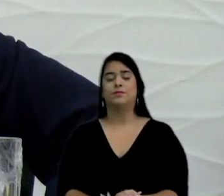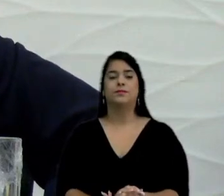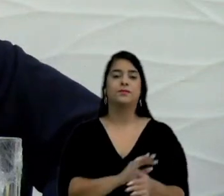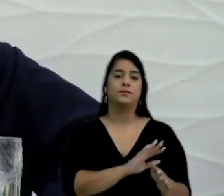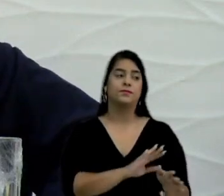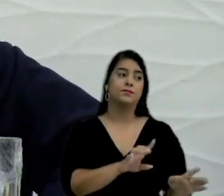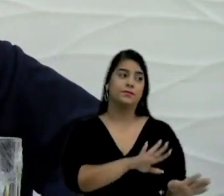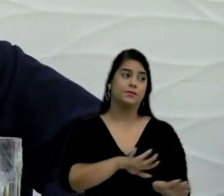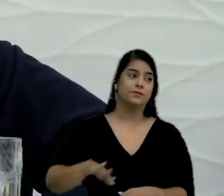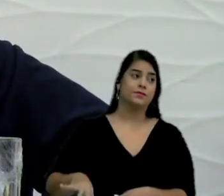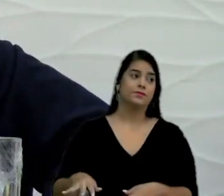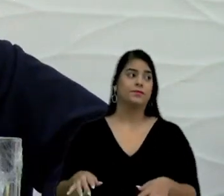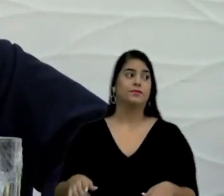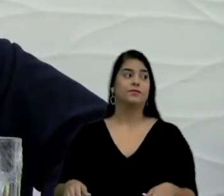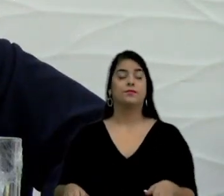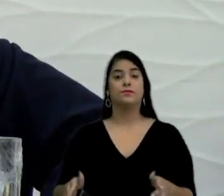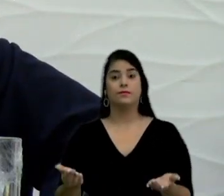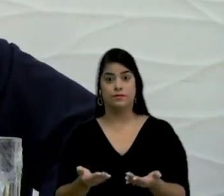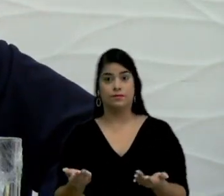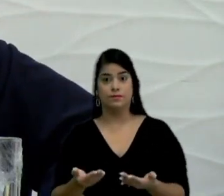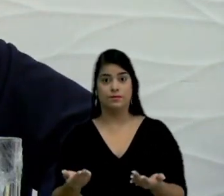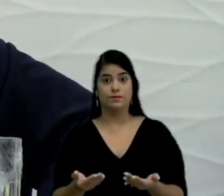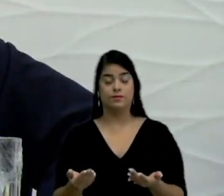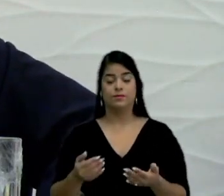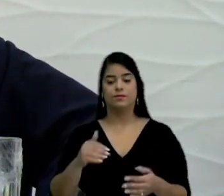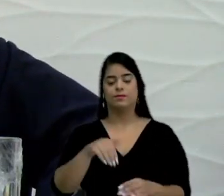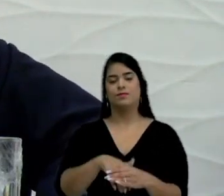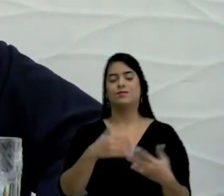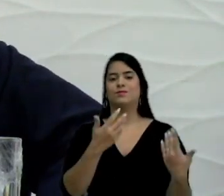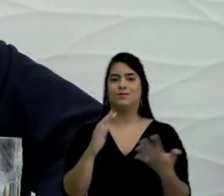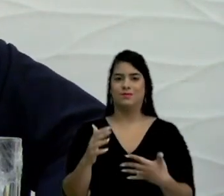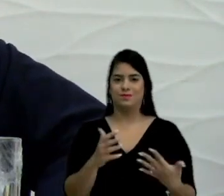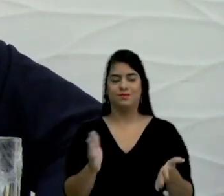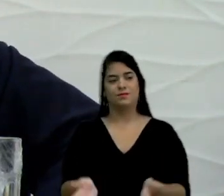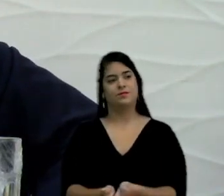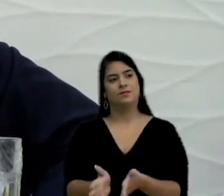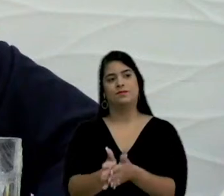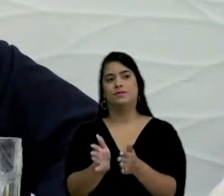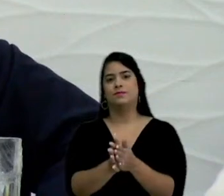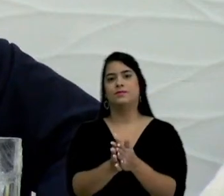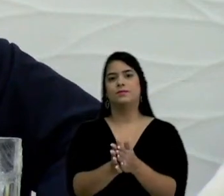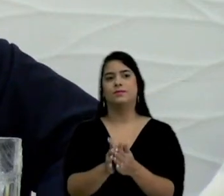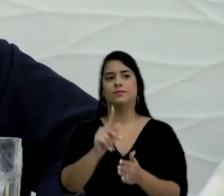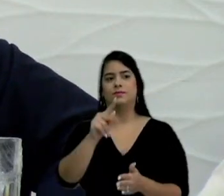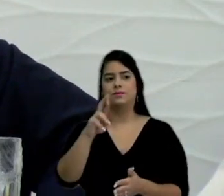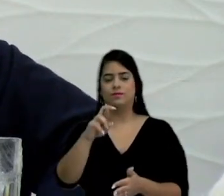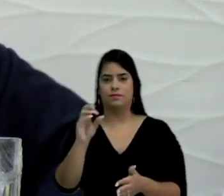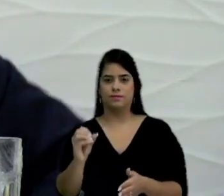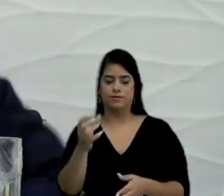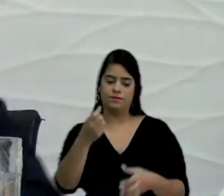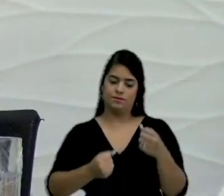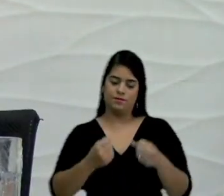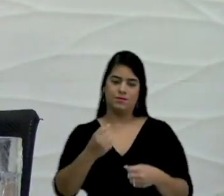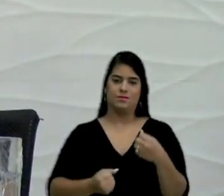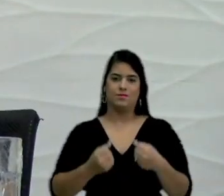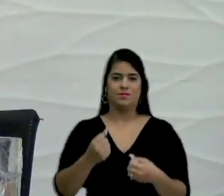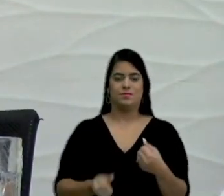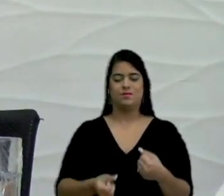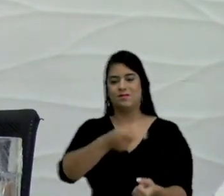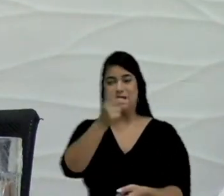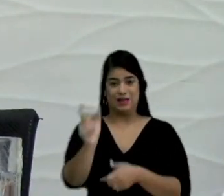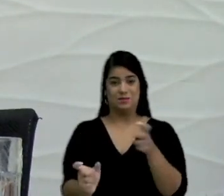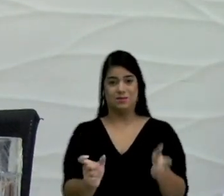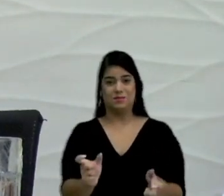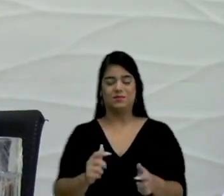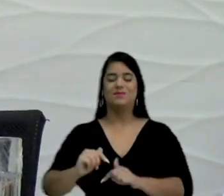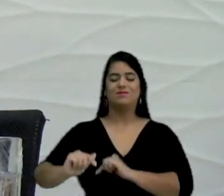um voto de aplauso a PR Leite pela luta na Assembleia Legislativa do Estado de Pernambuco para que os produtores de leite estado de